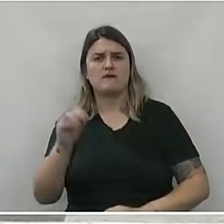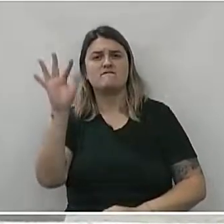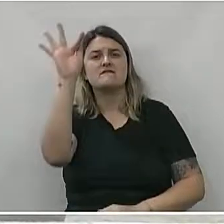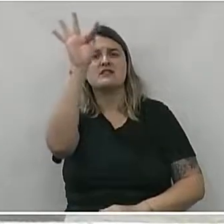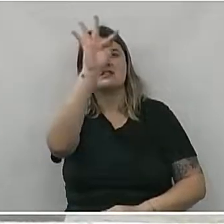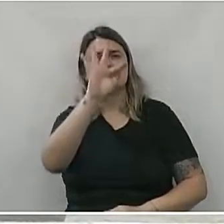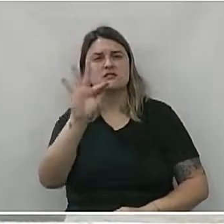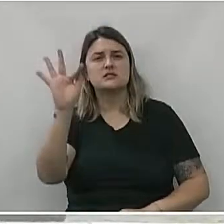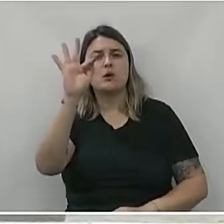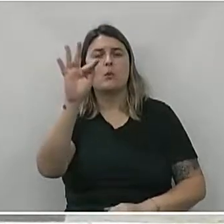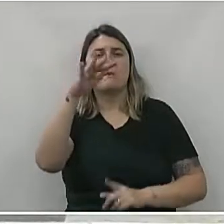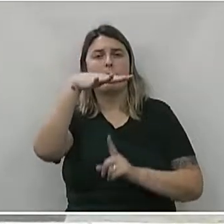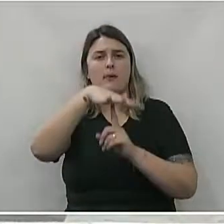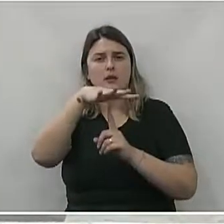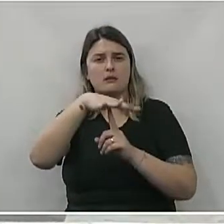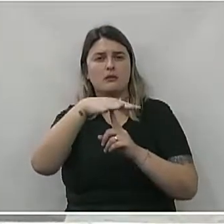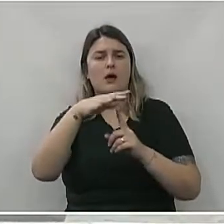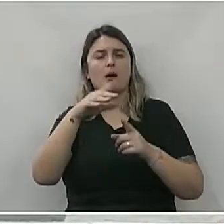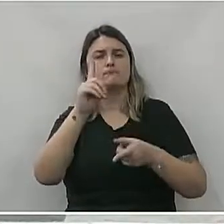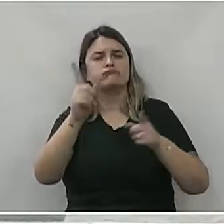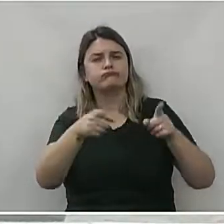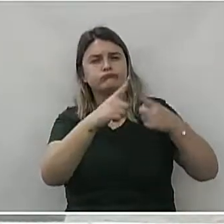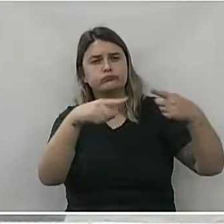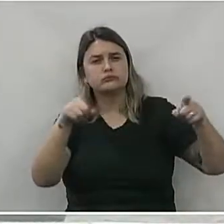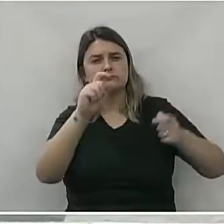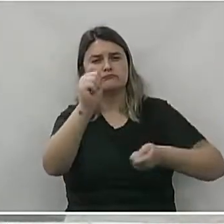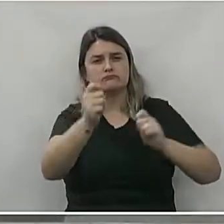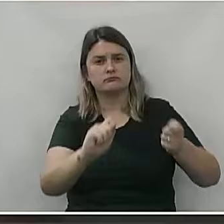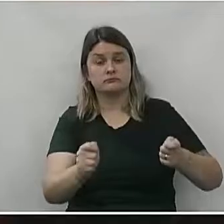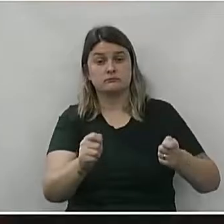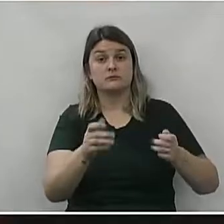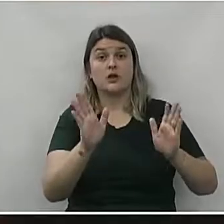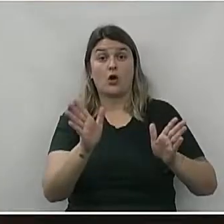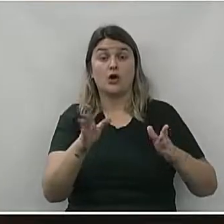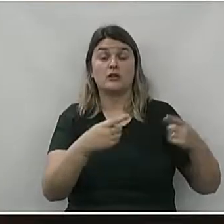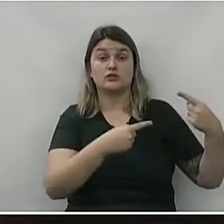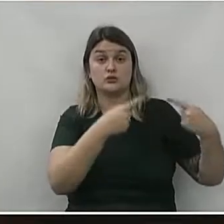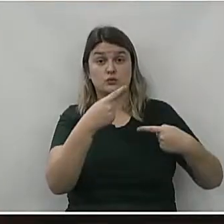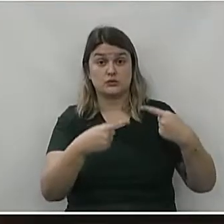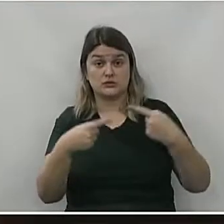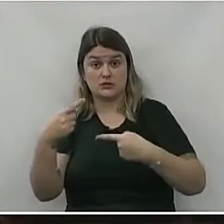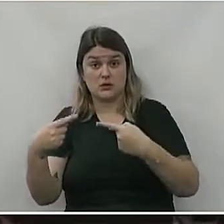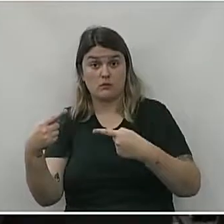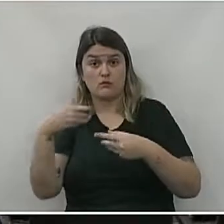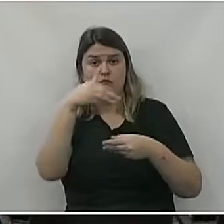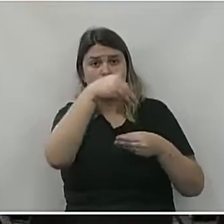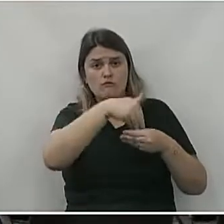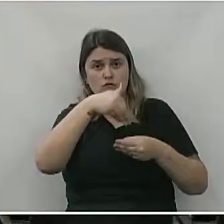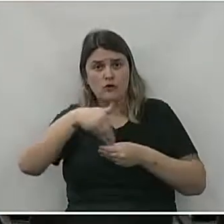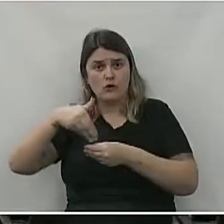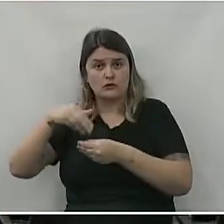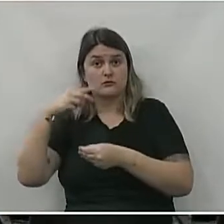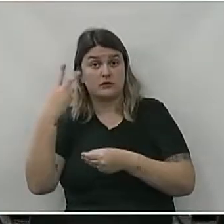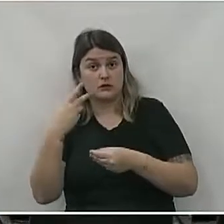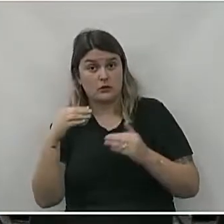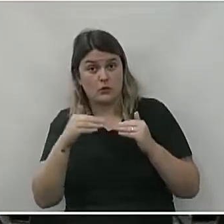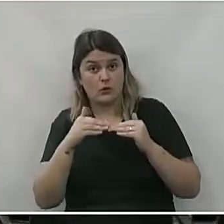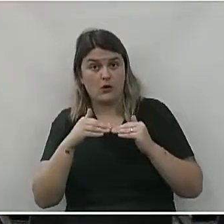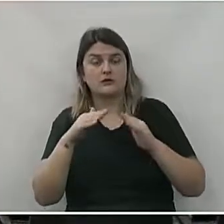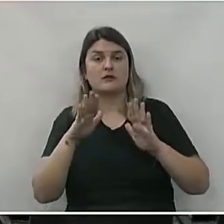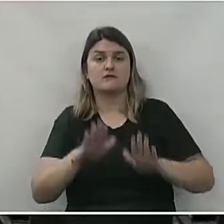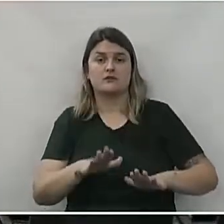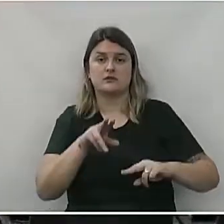Federação Paranaense de Fanfarras e Bandas. Em discussão? Em votação. Senhores vereadores que